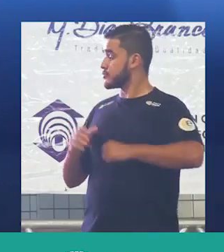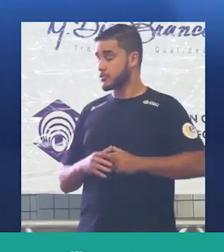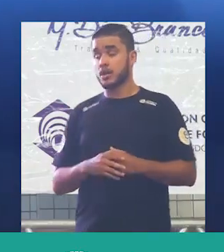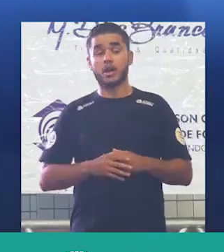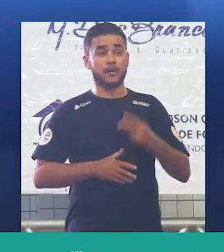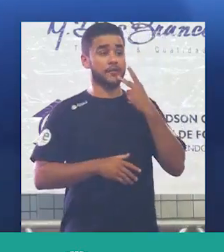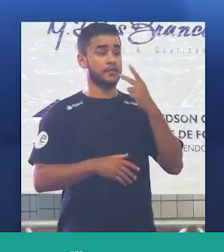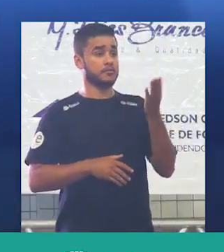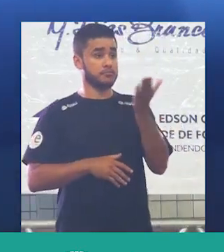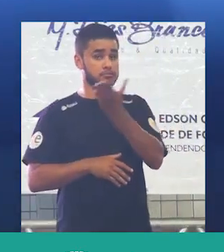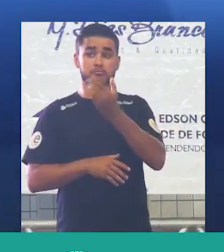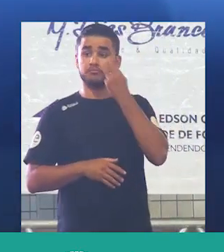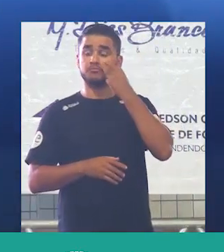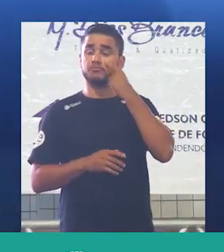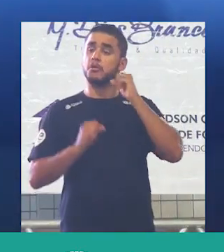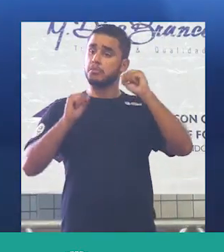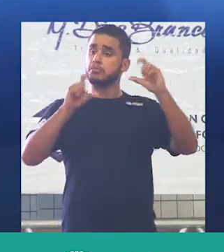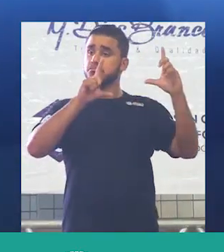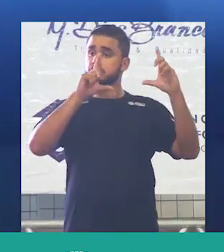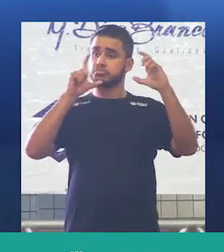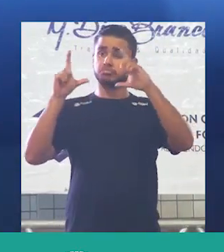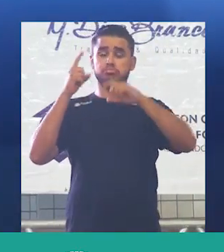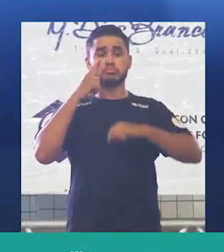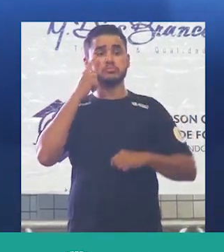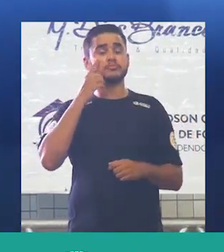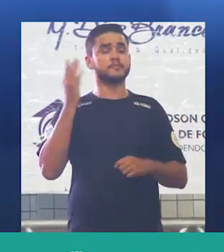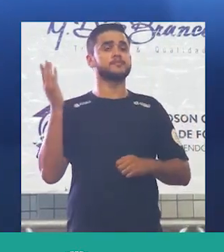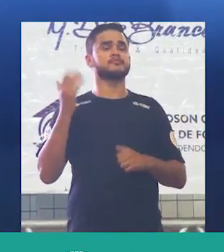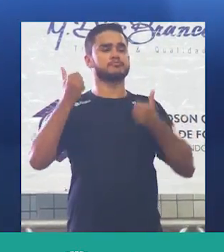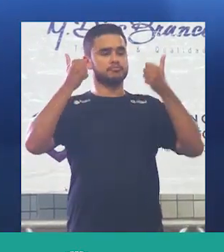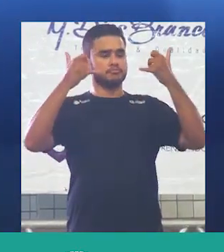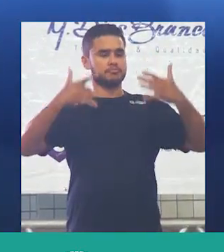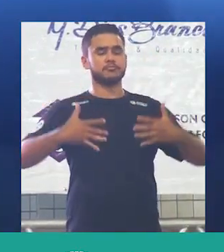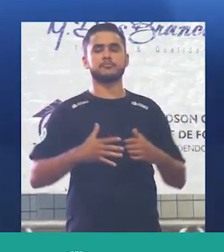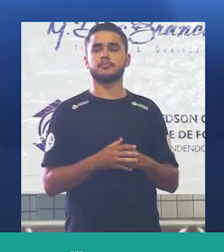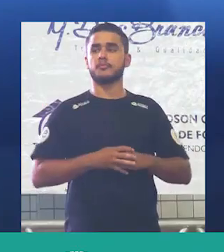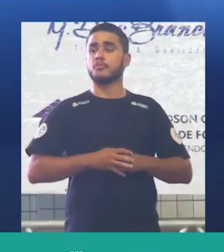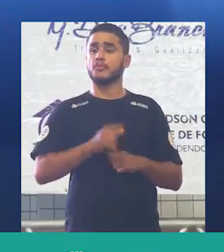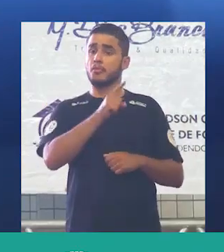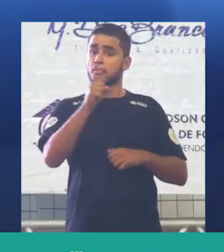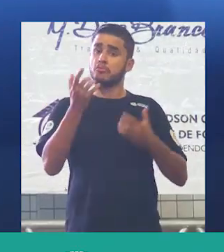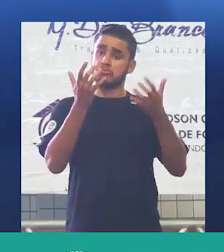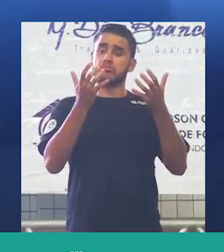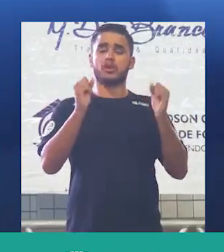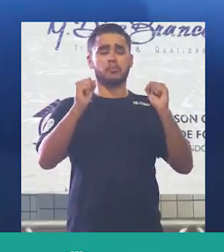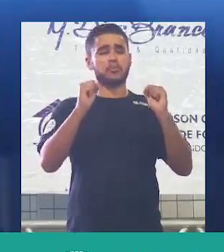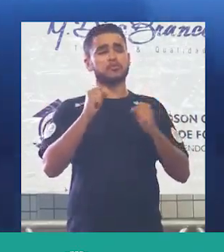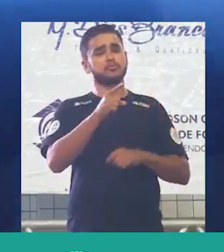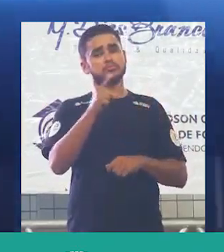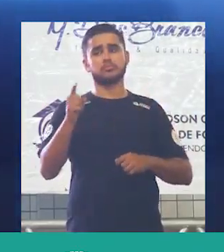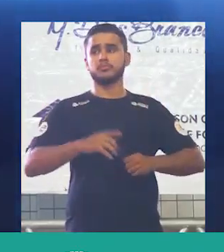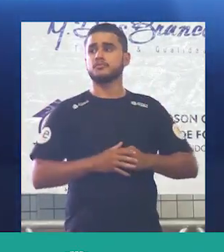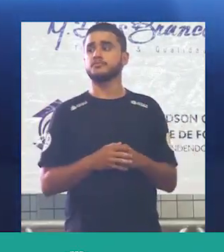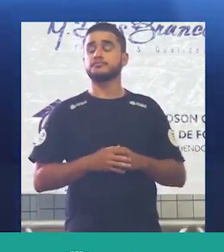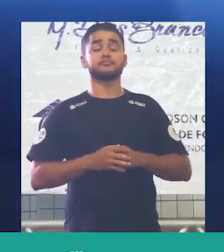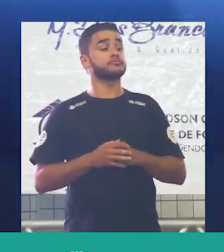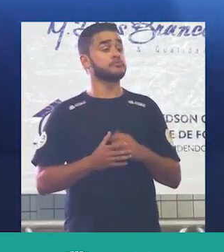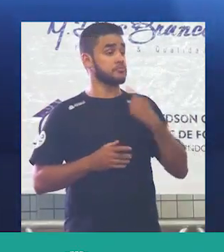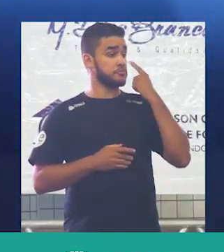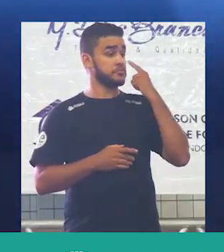foto de um bocado de coisa, né? Então deixa eu botar logo de tudo aqui que eu vou falar. Pronto, que quem quiser bater foto já bate agora. Pois